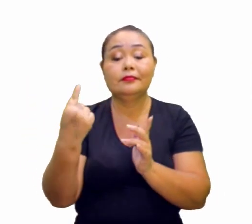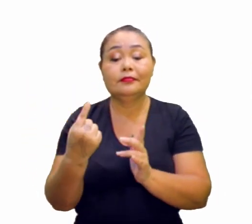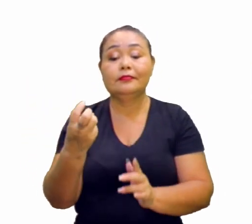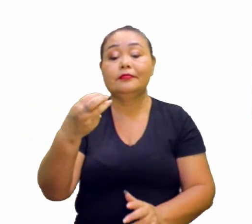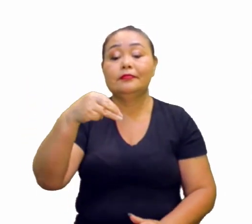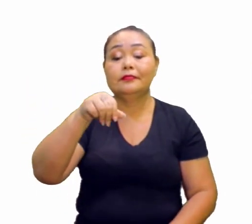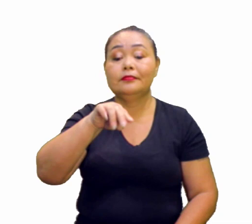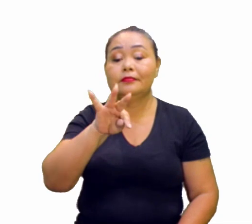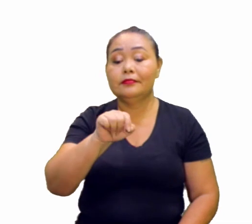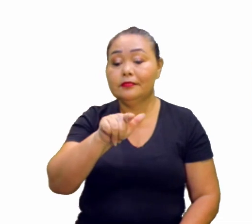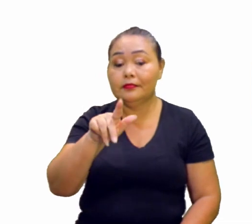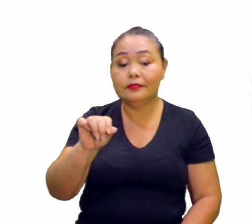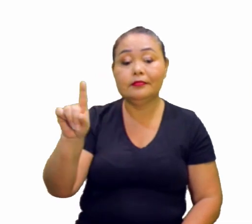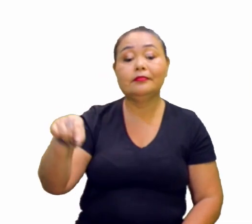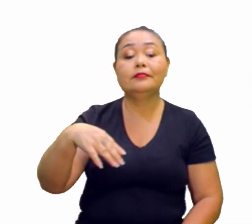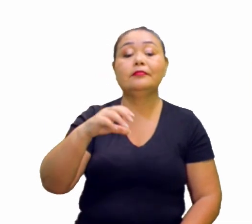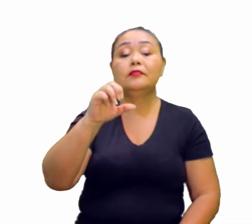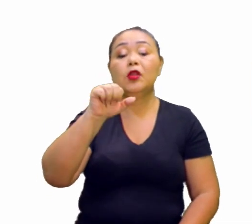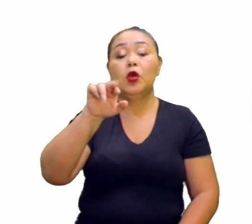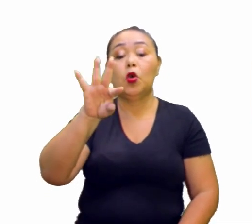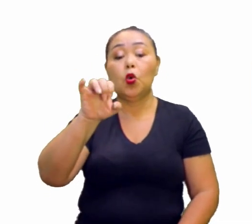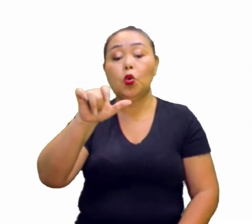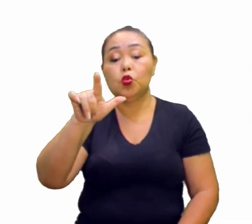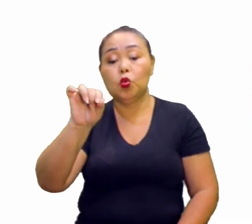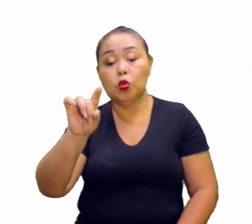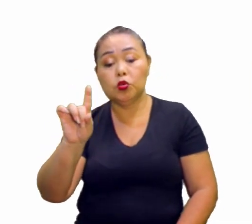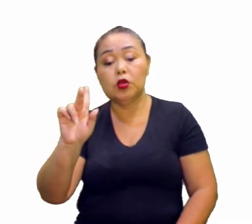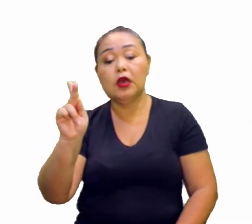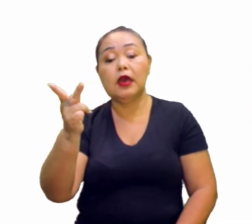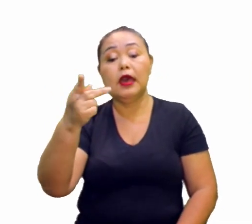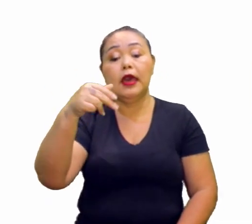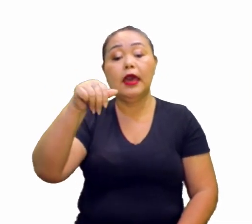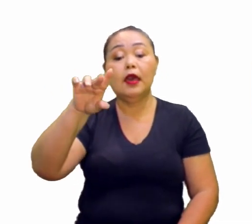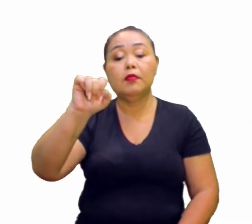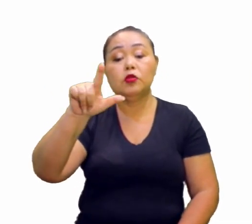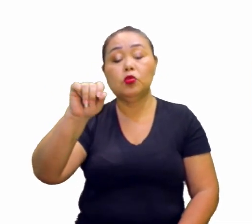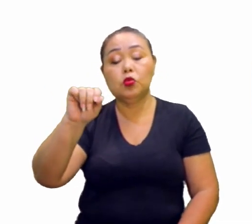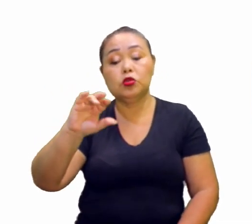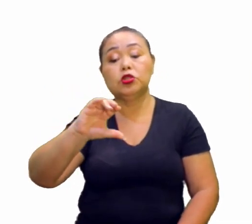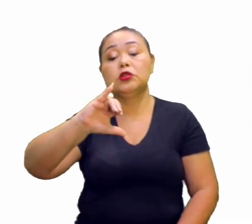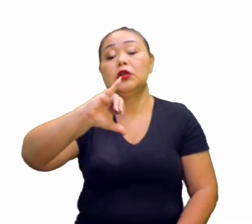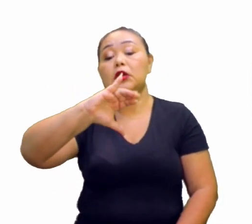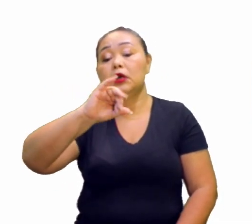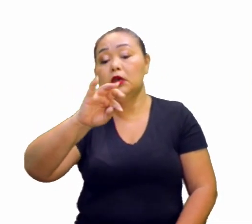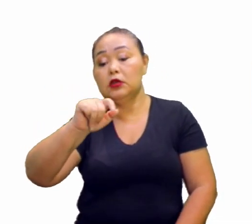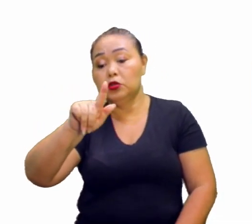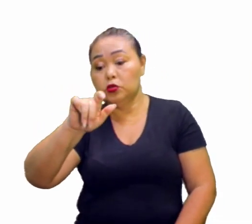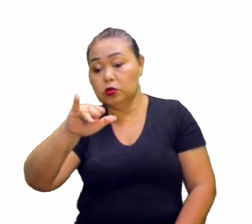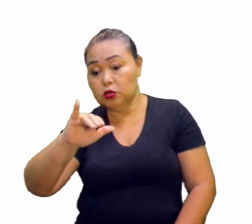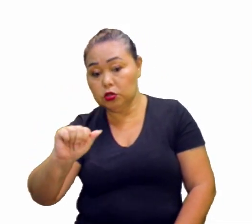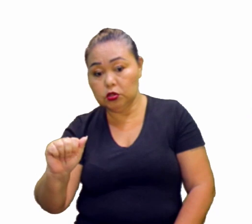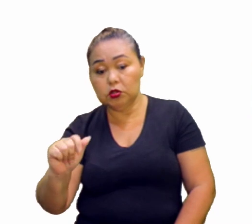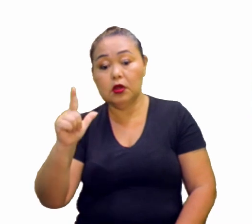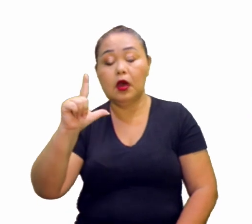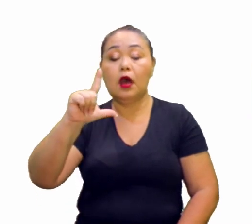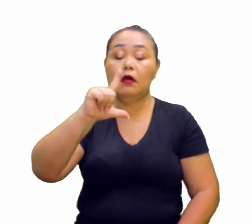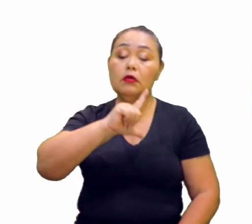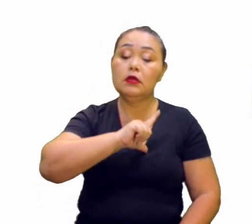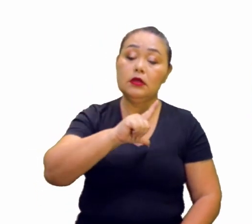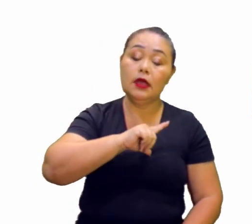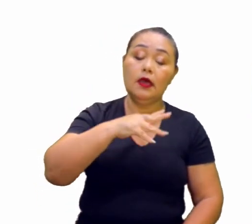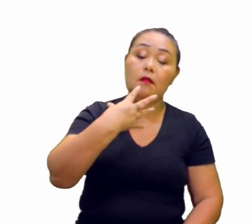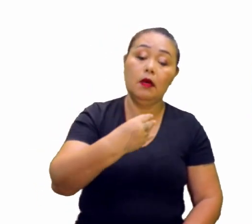da ornitologia, da herpetologia, da ictiologia. Então, são as áreas onde você vai ter os mamíferos, as aves,